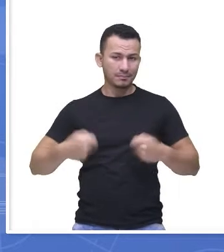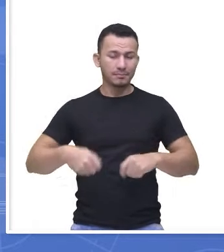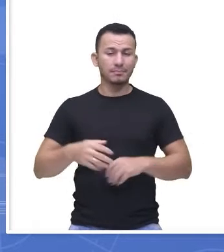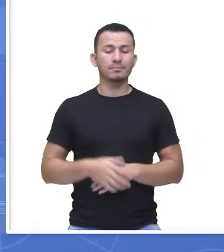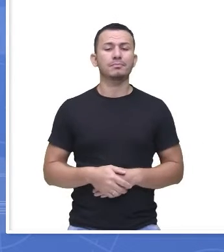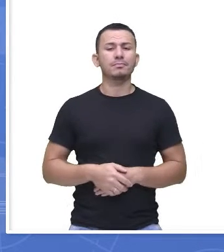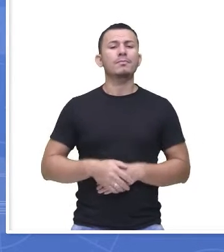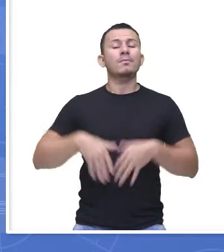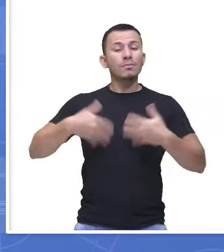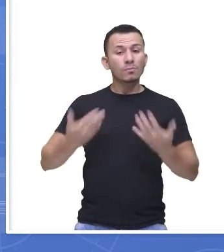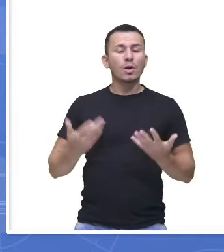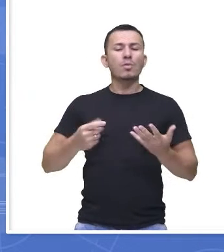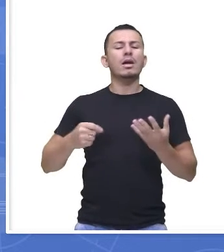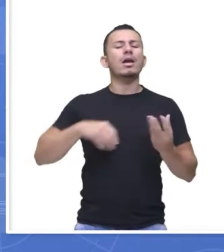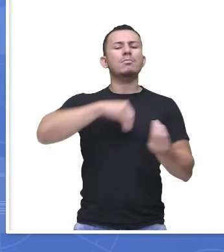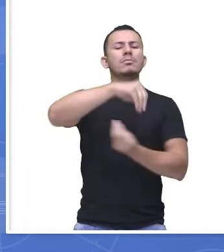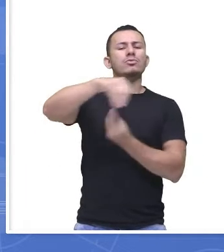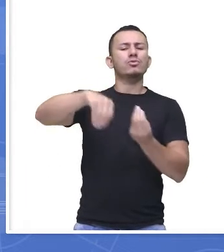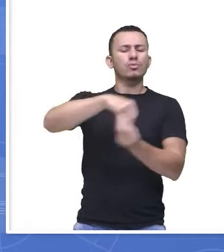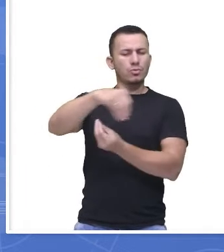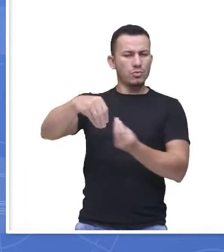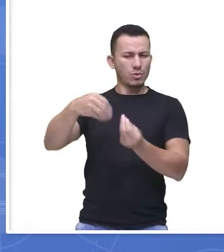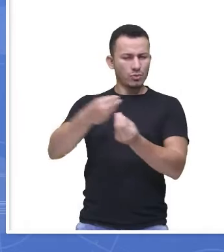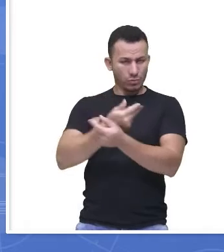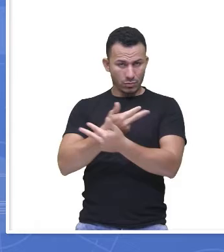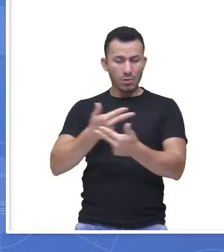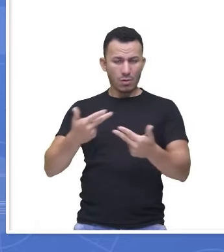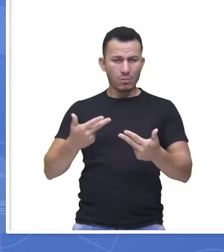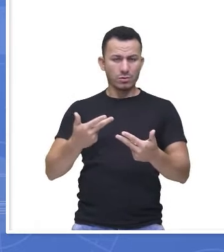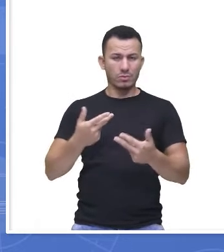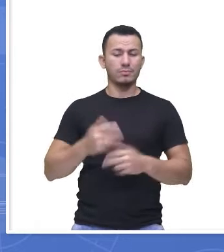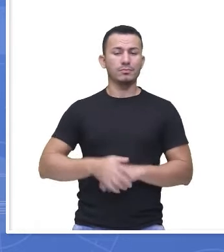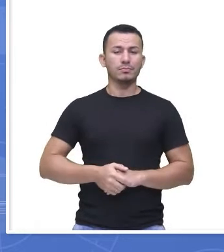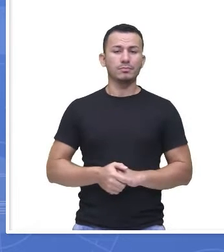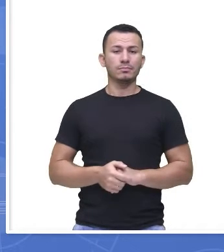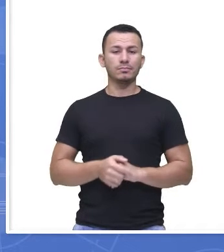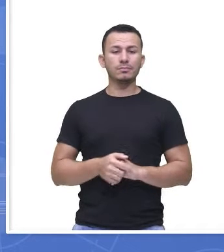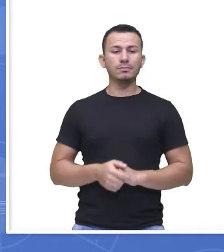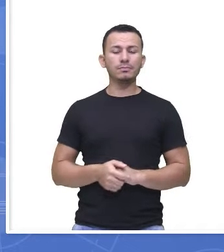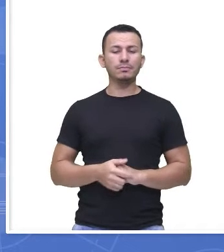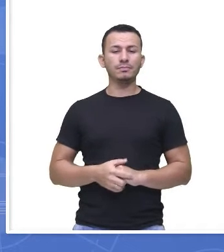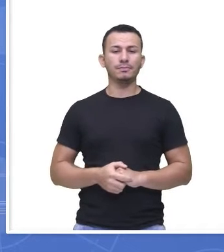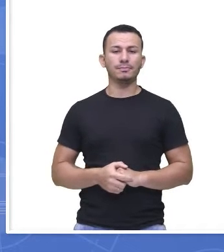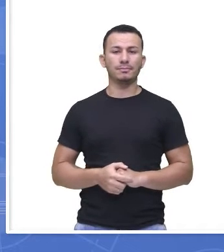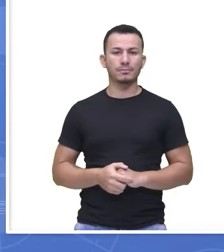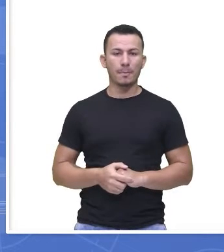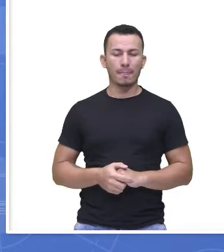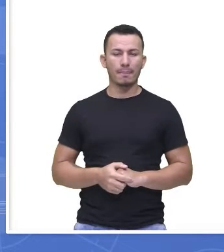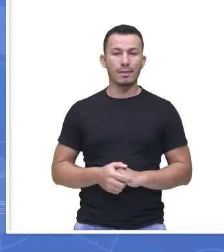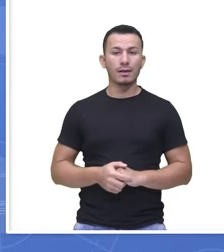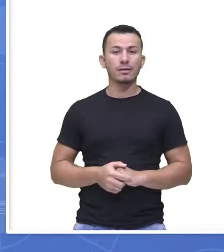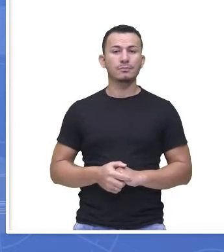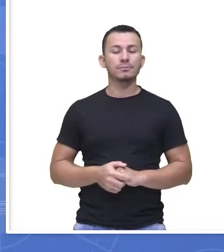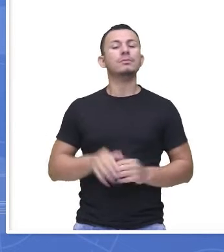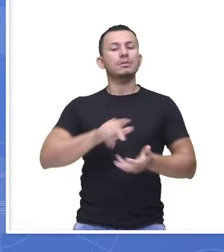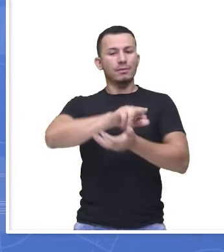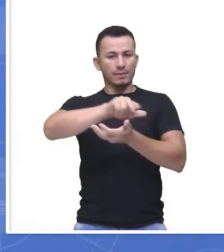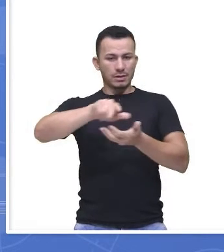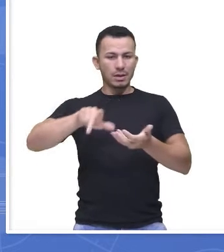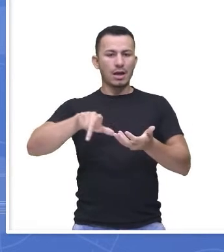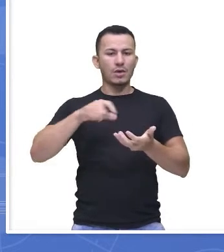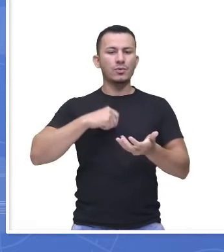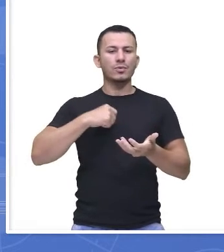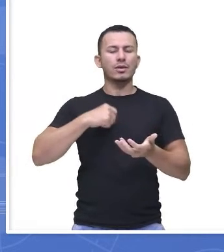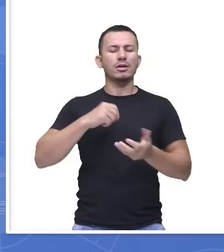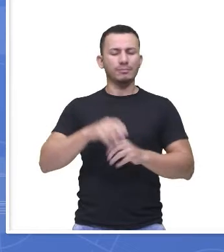isso, essa mistura de coisas, né? Muito bem. Então, diversidade é a